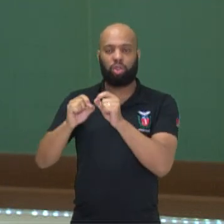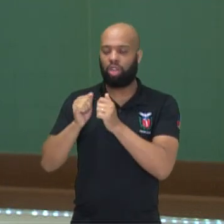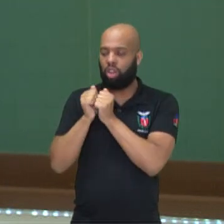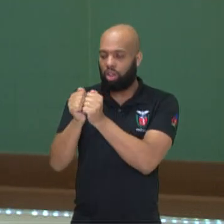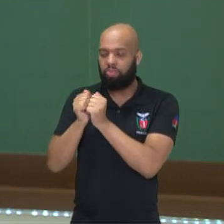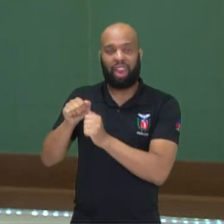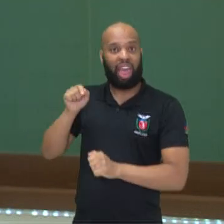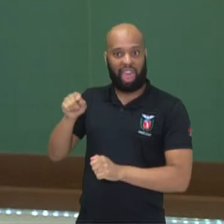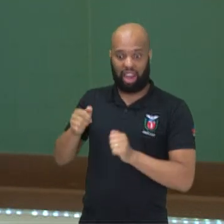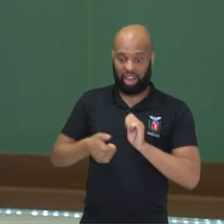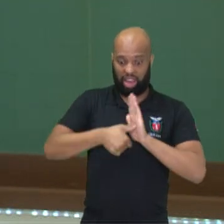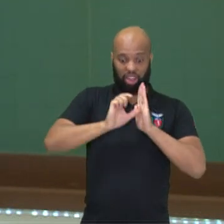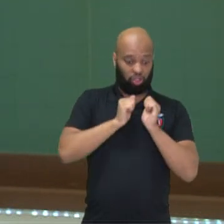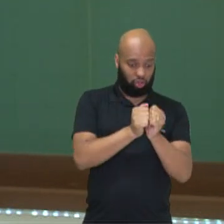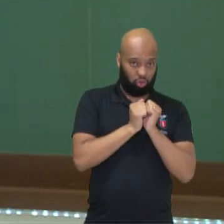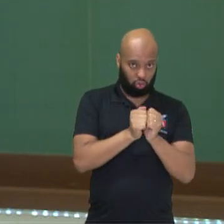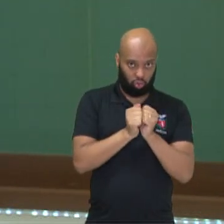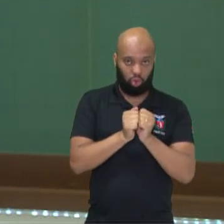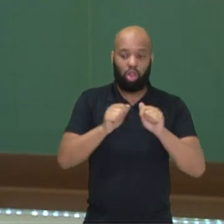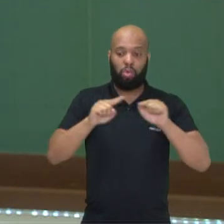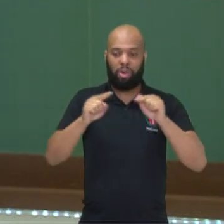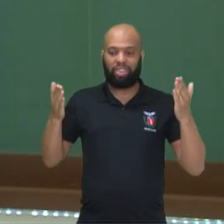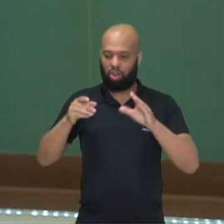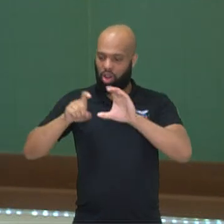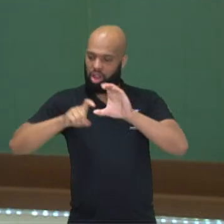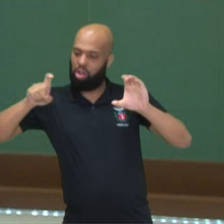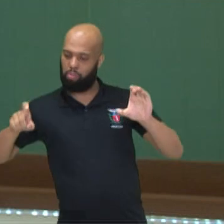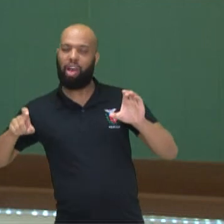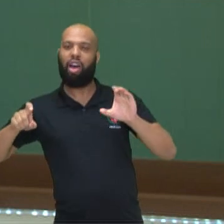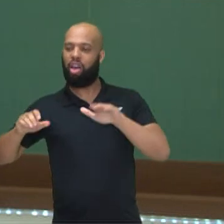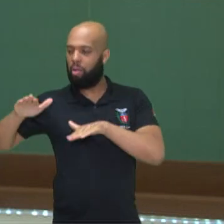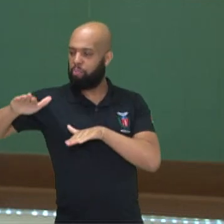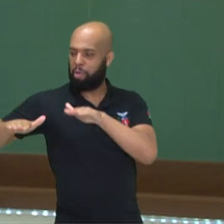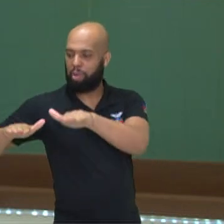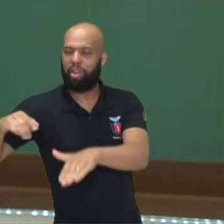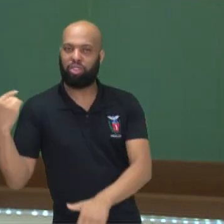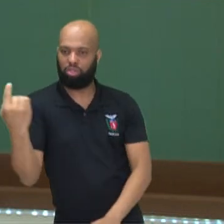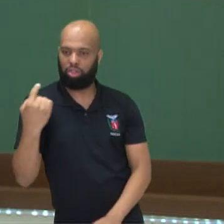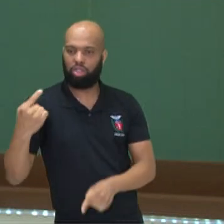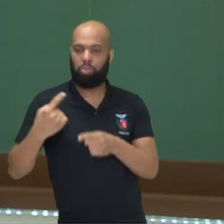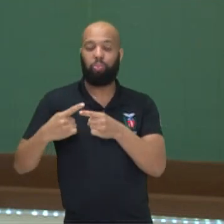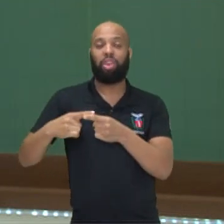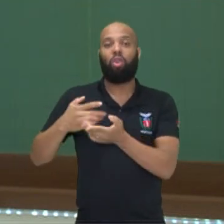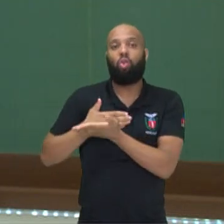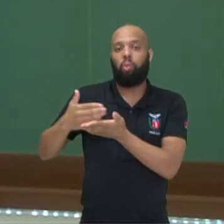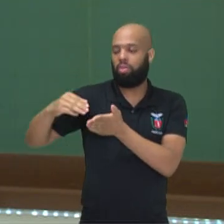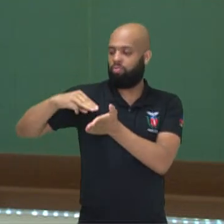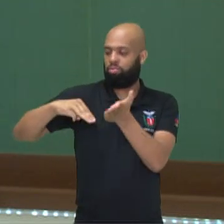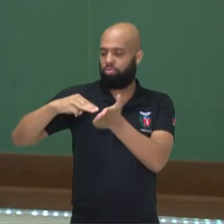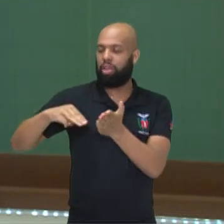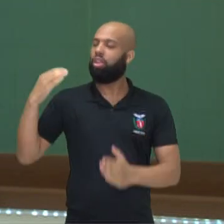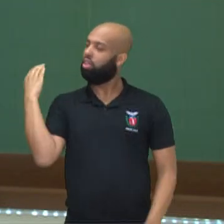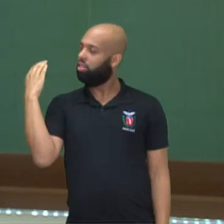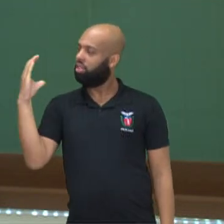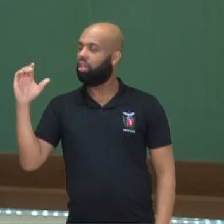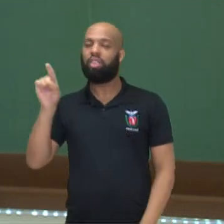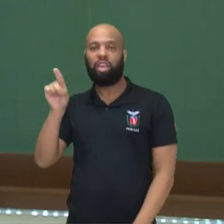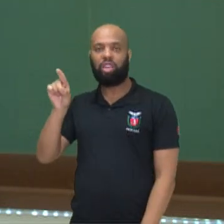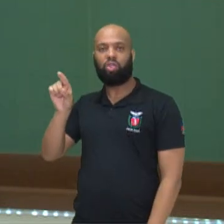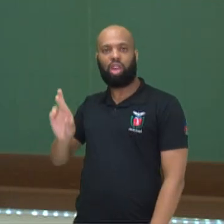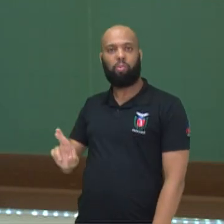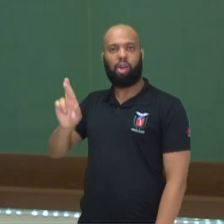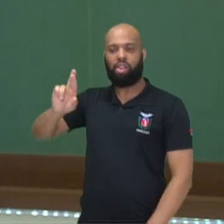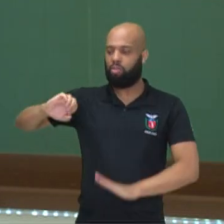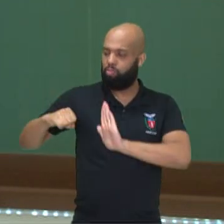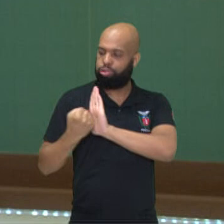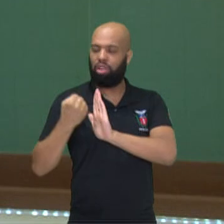suas próprias pernas. Por quê? Porque foi estabelecido o chamado método científico. Então, isso representa um